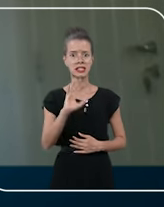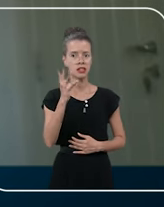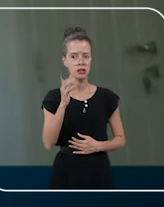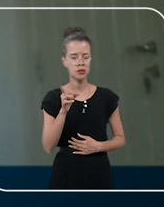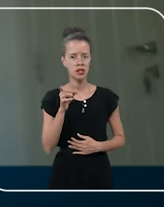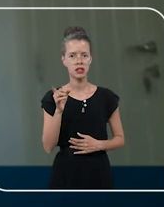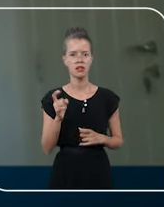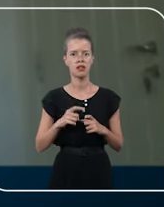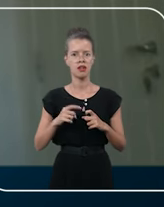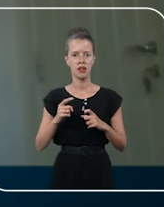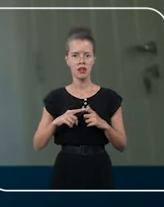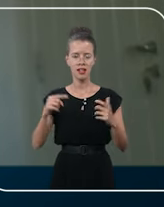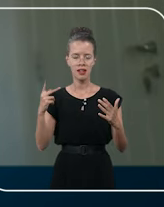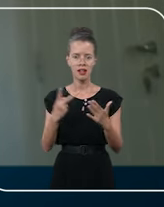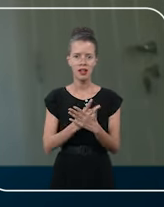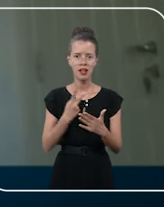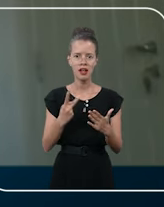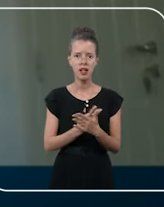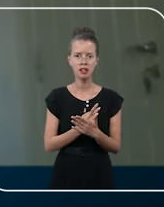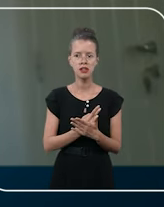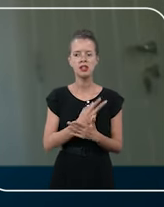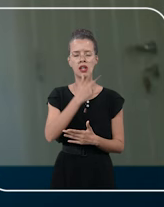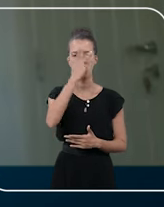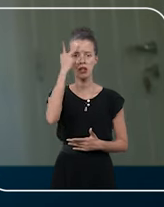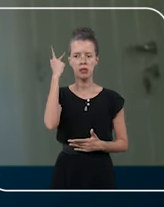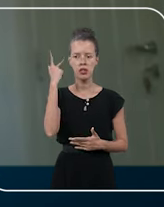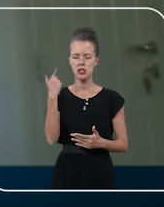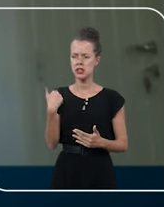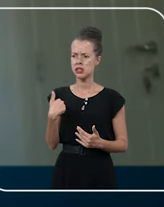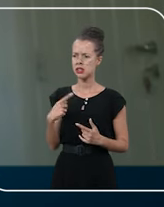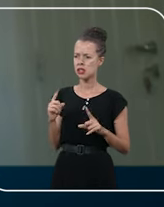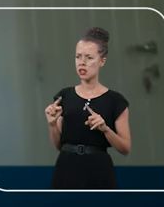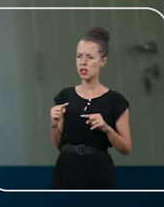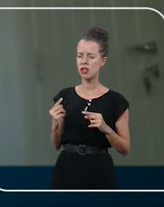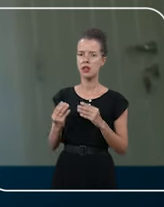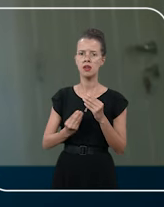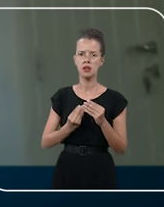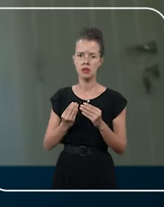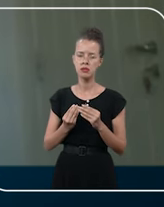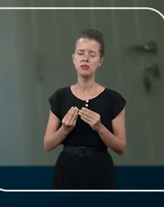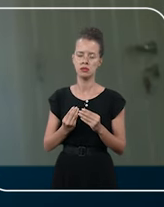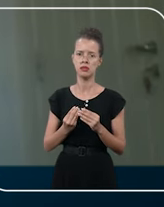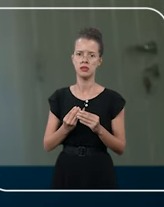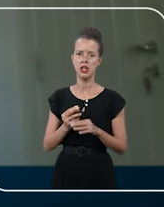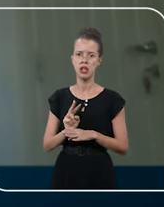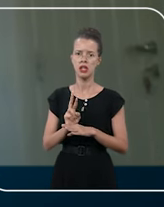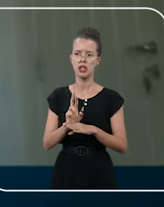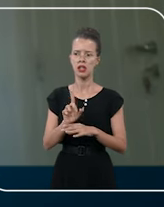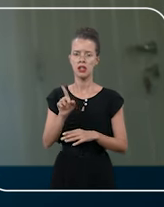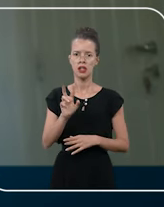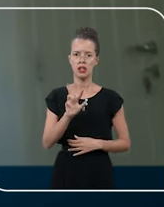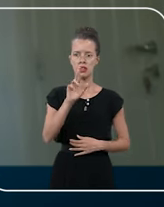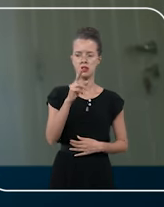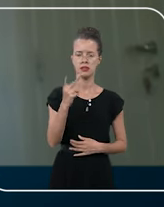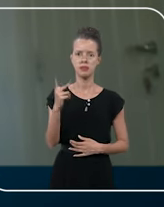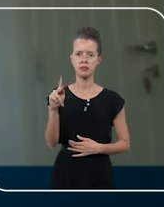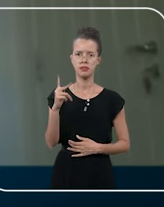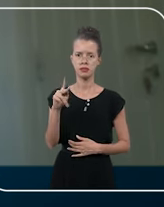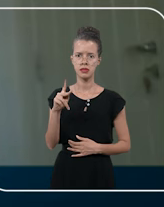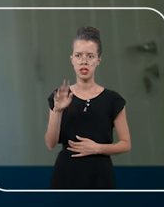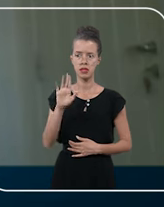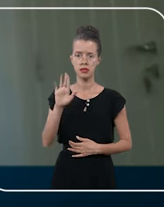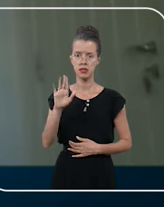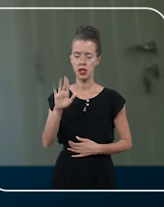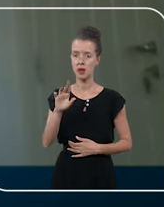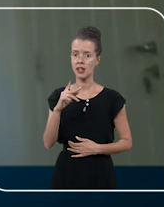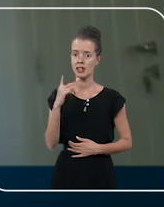a pessoa que sofreu o dano, ela vai poder, requerer essa responsabilização do Estado, e no caso, né,